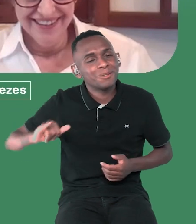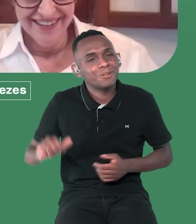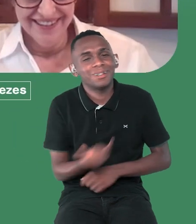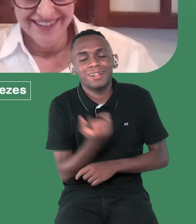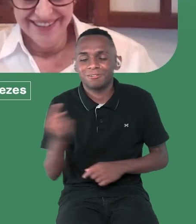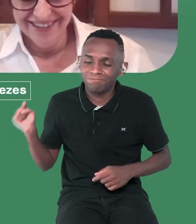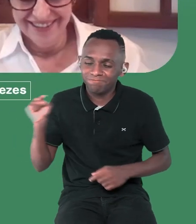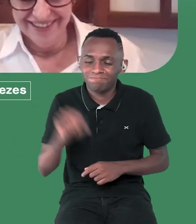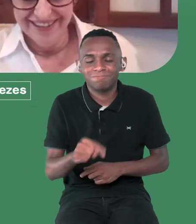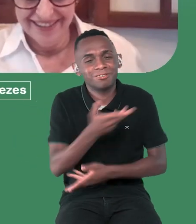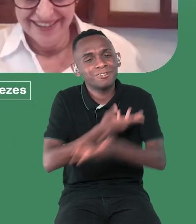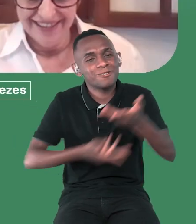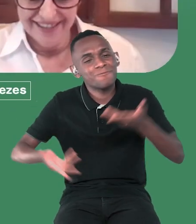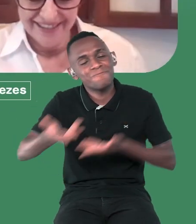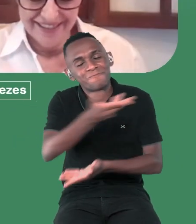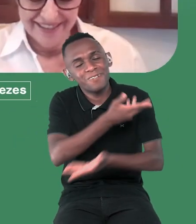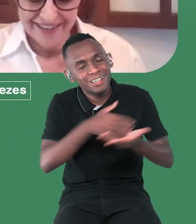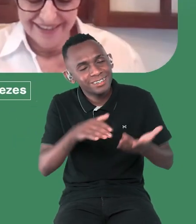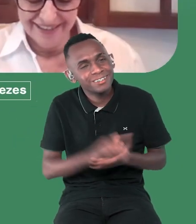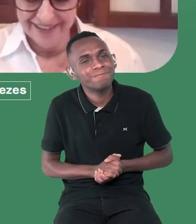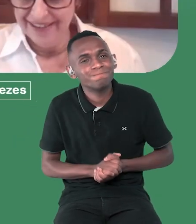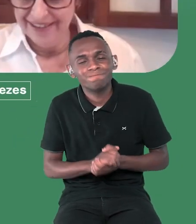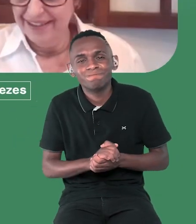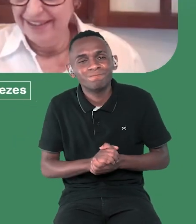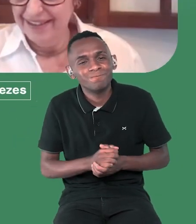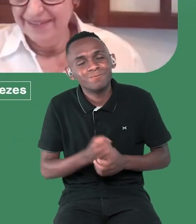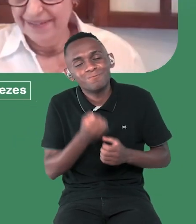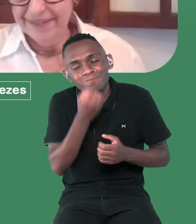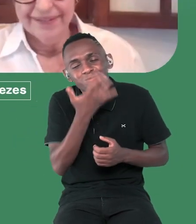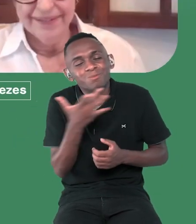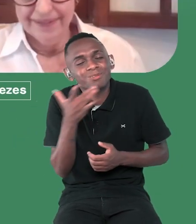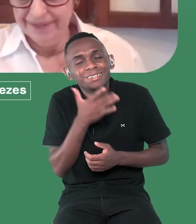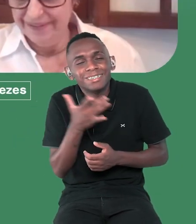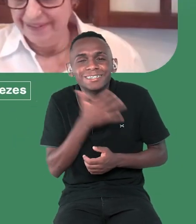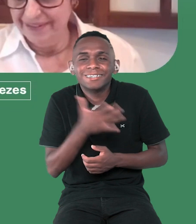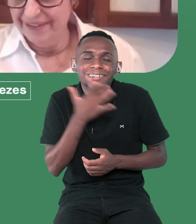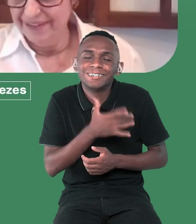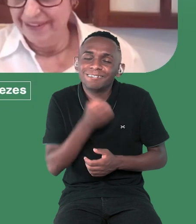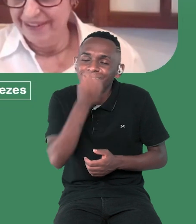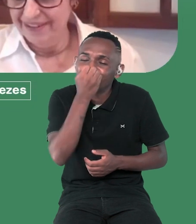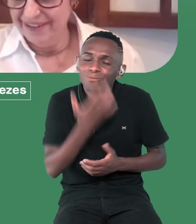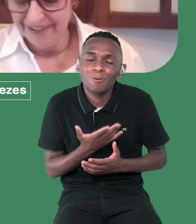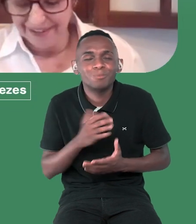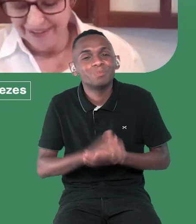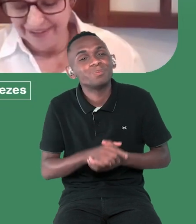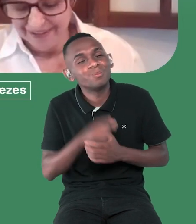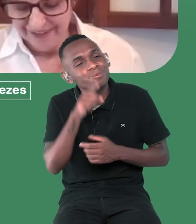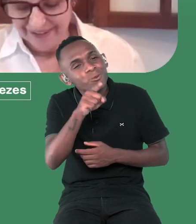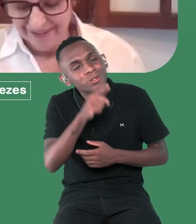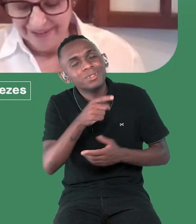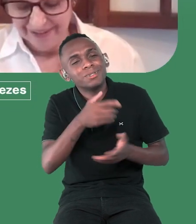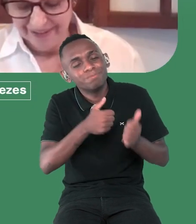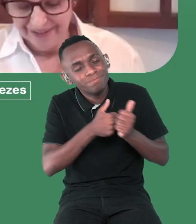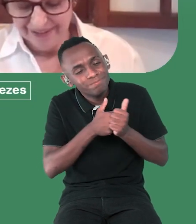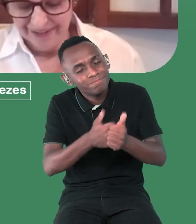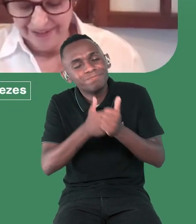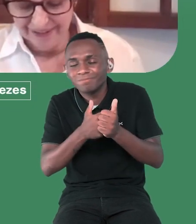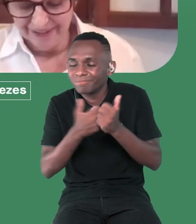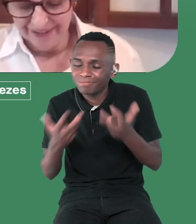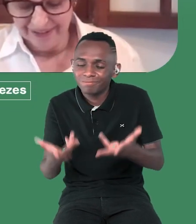fazer o melhor, para que possa ser dividido, para que eu possa ter um retorno, como